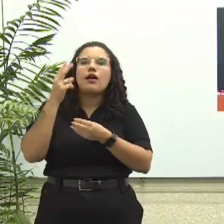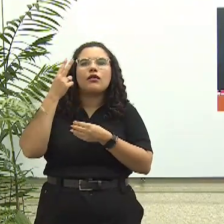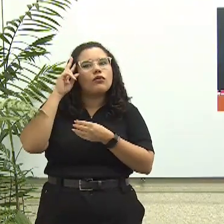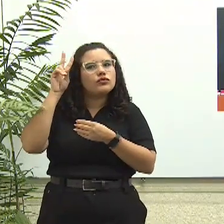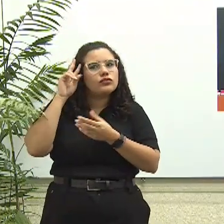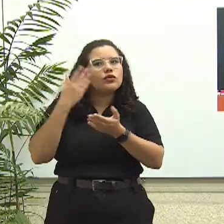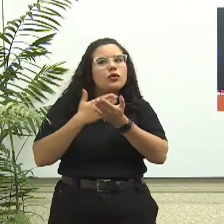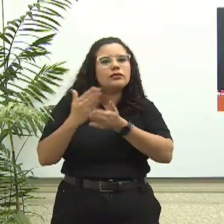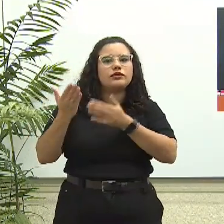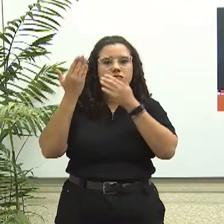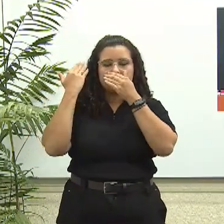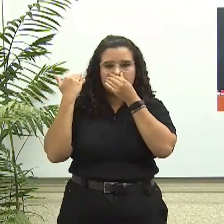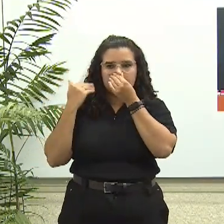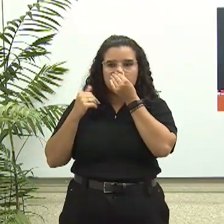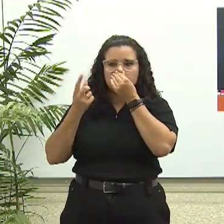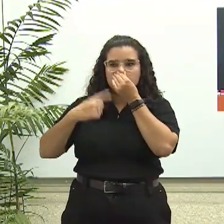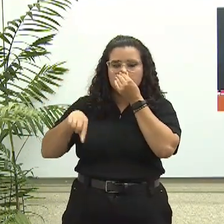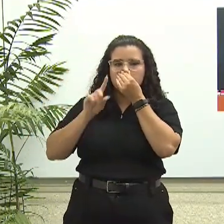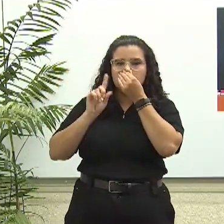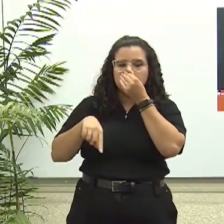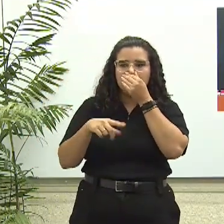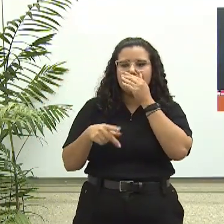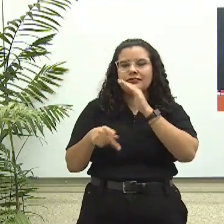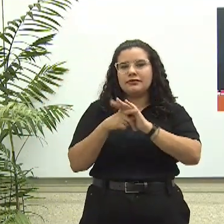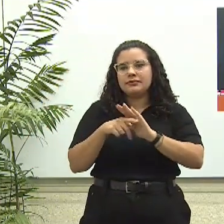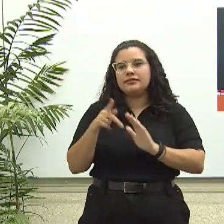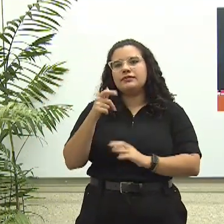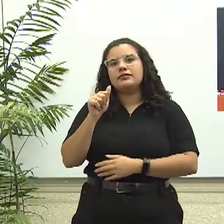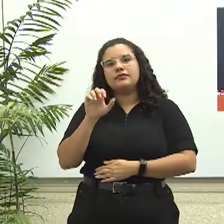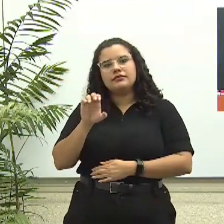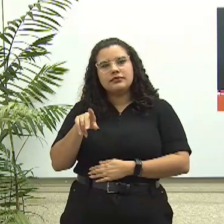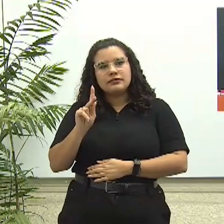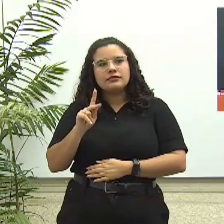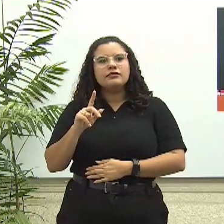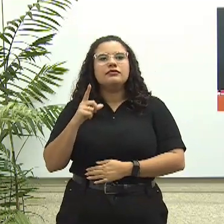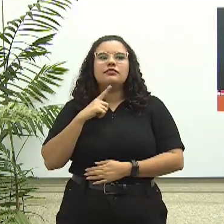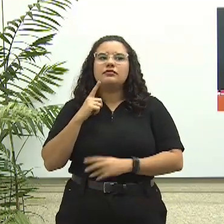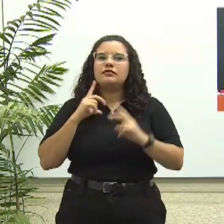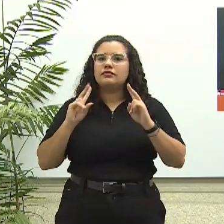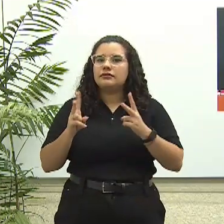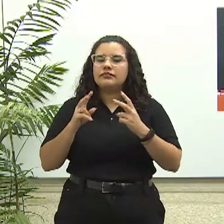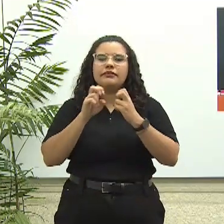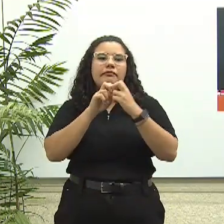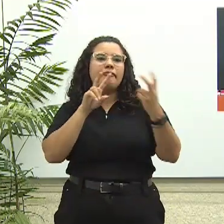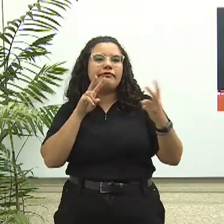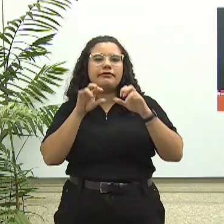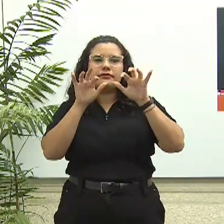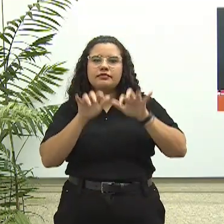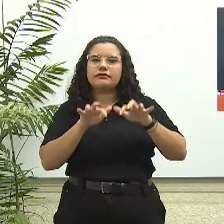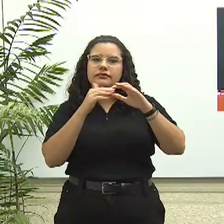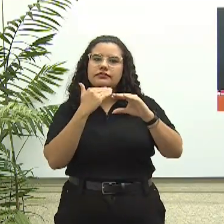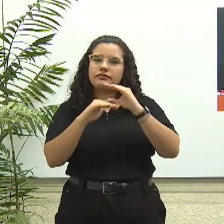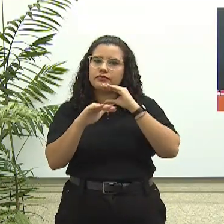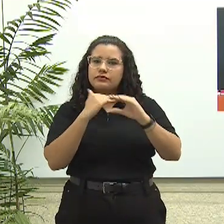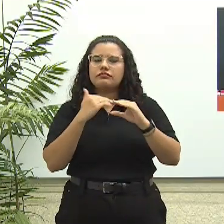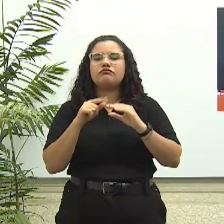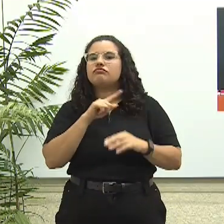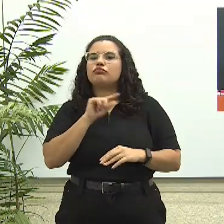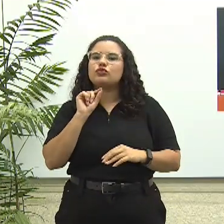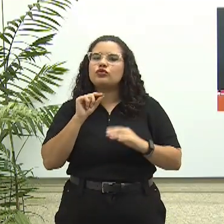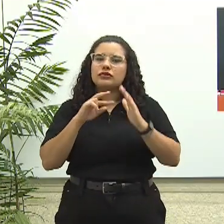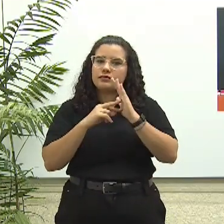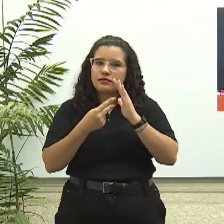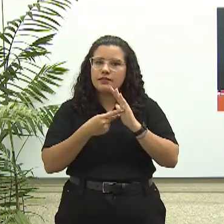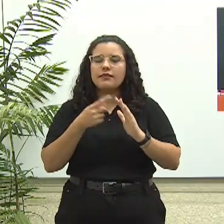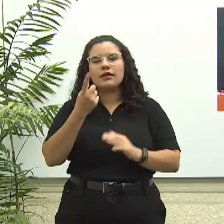gente era né cyberpunk passava noites conversando lá com o chatbot da Elisa que que é isso